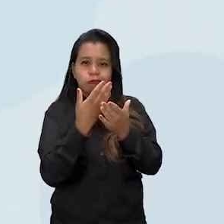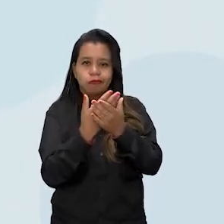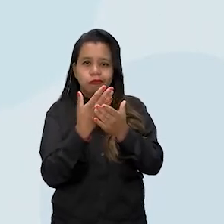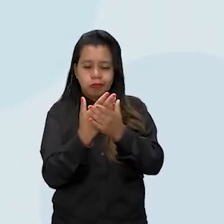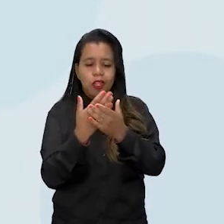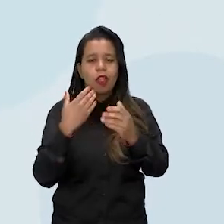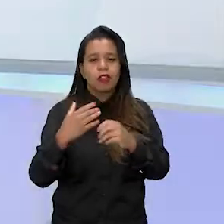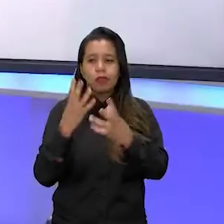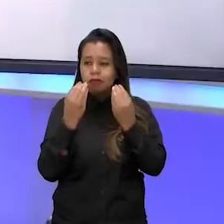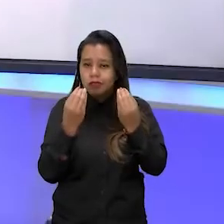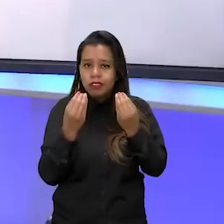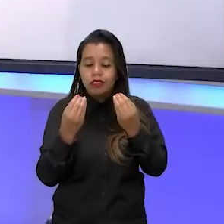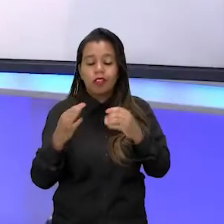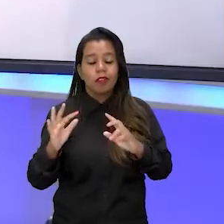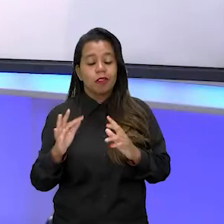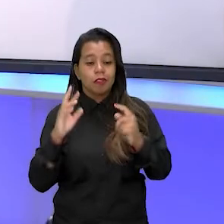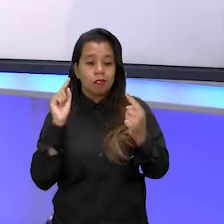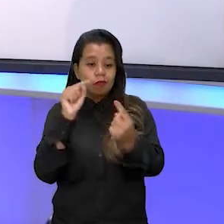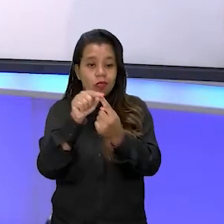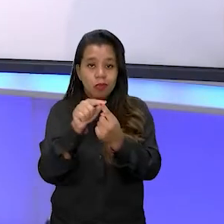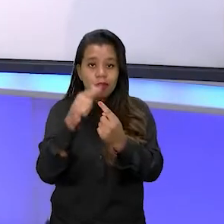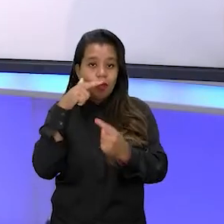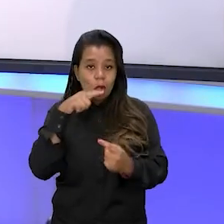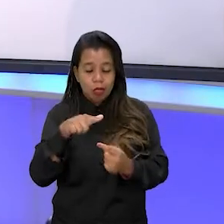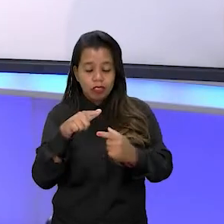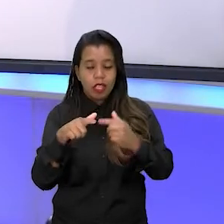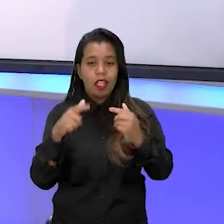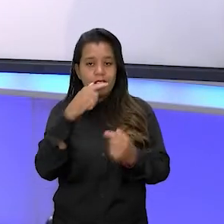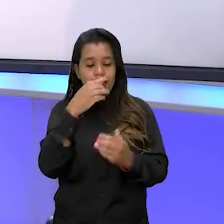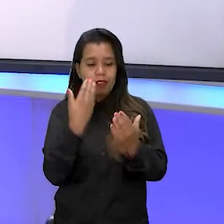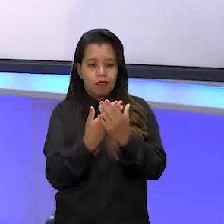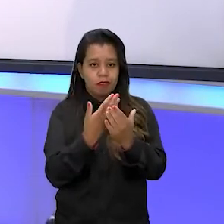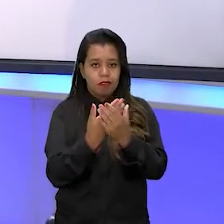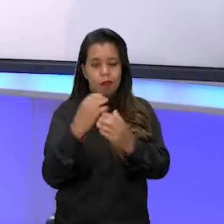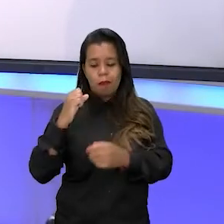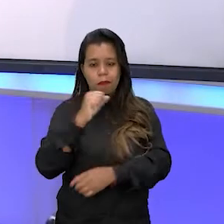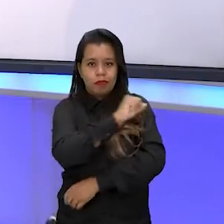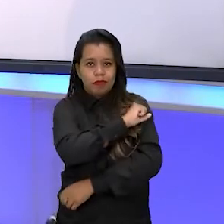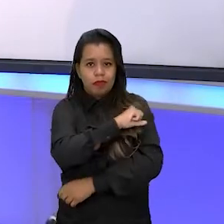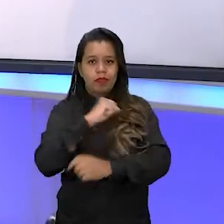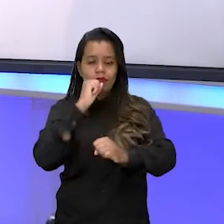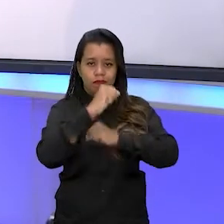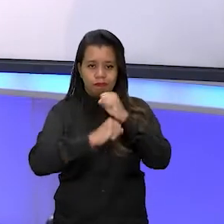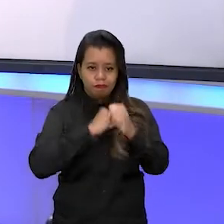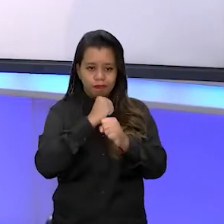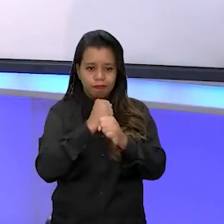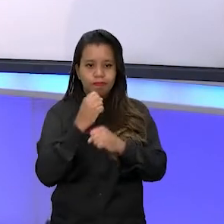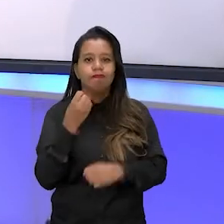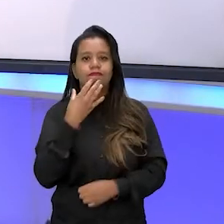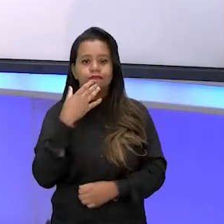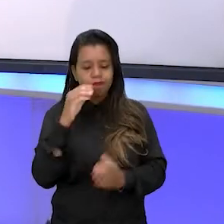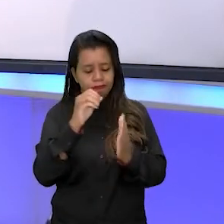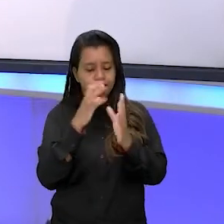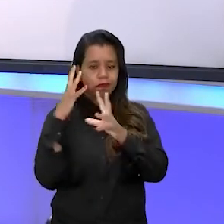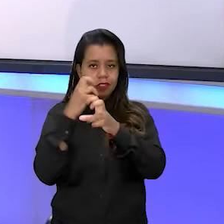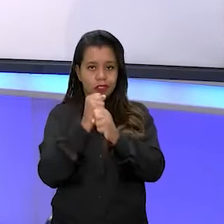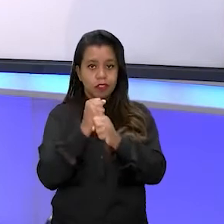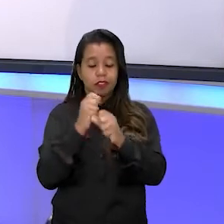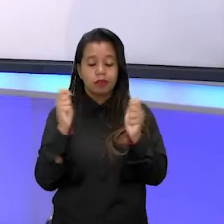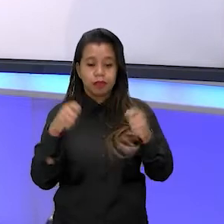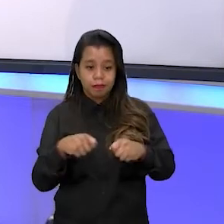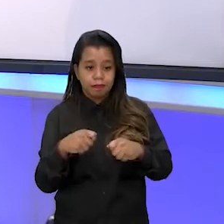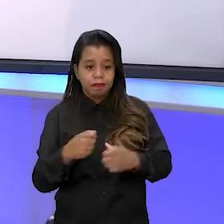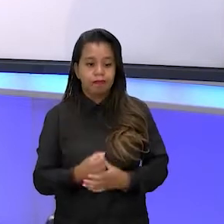ano. Por exemplo, né? Vamos ver por que nós estamos falando isso? Veja que o nosso componente eficiência energética, a gente